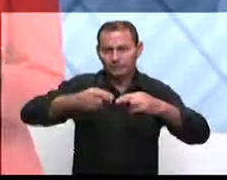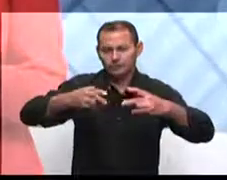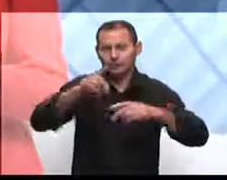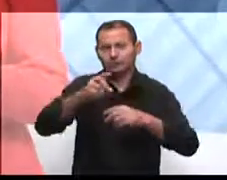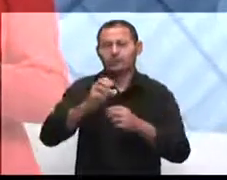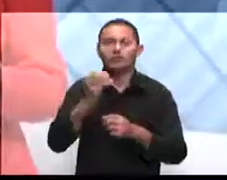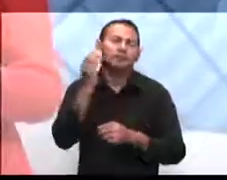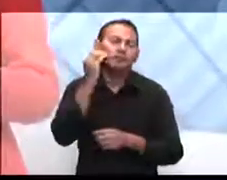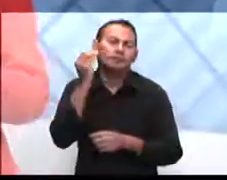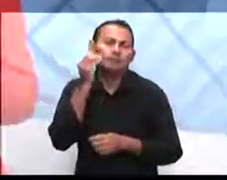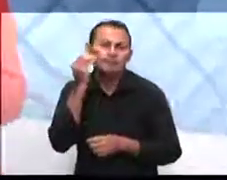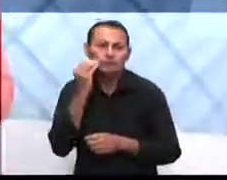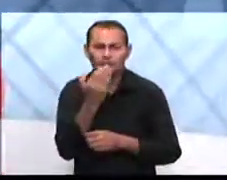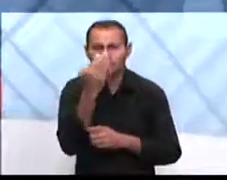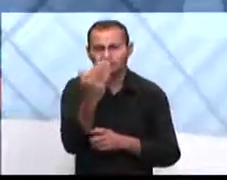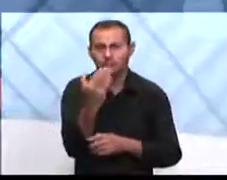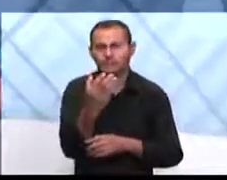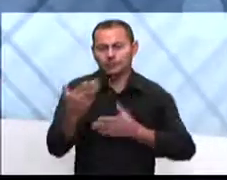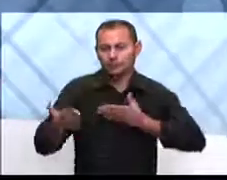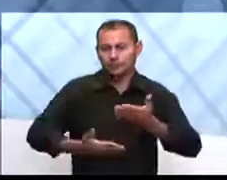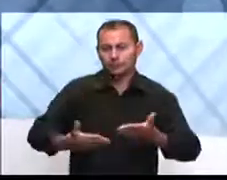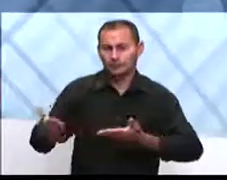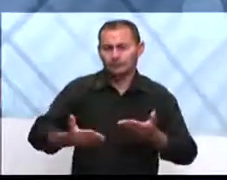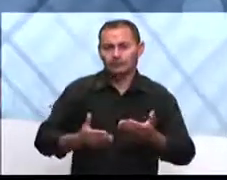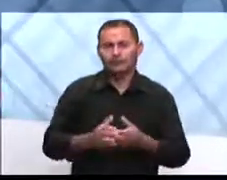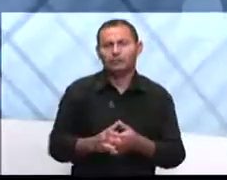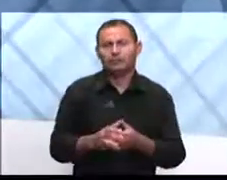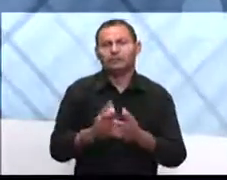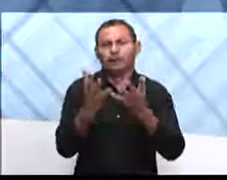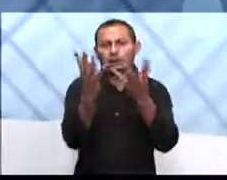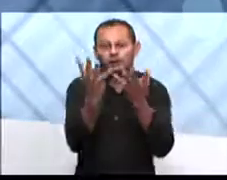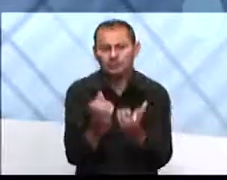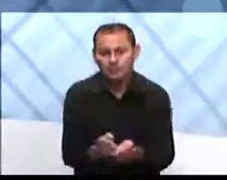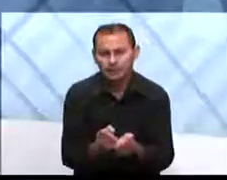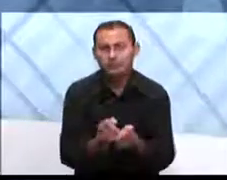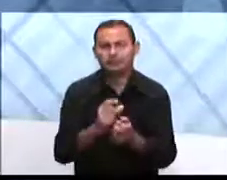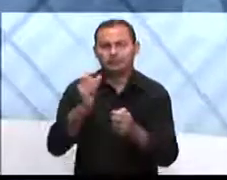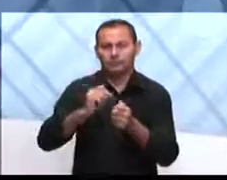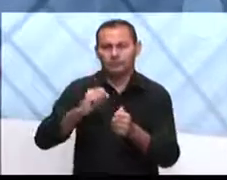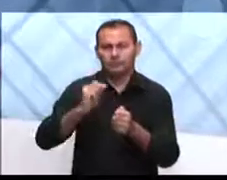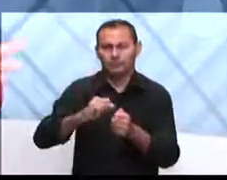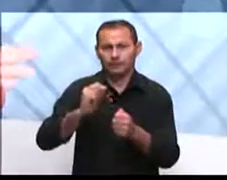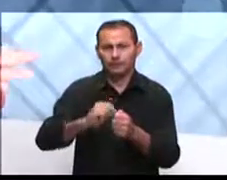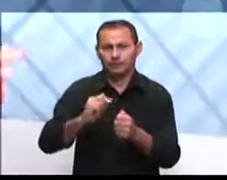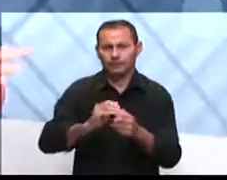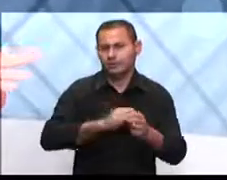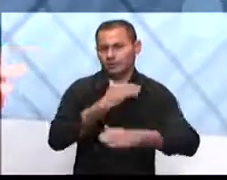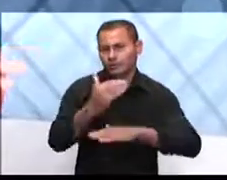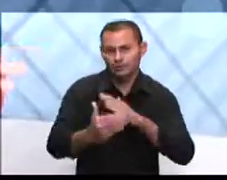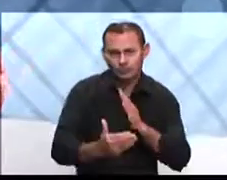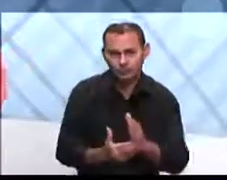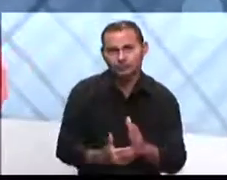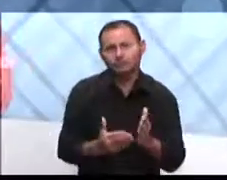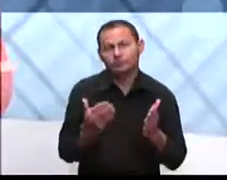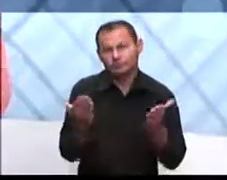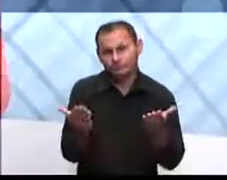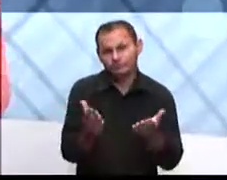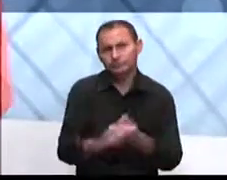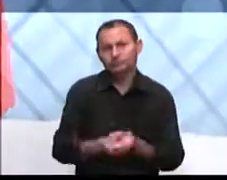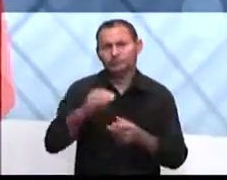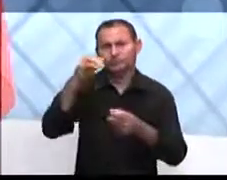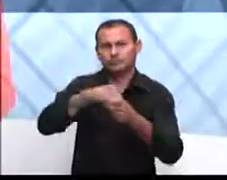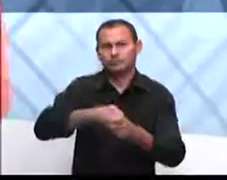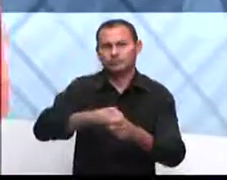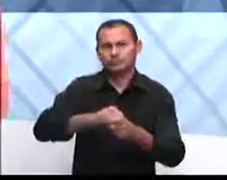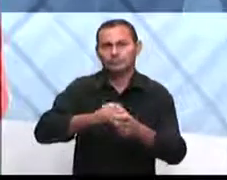você experimentou, diante aquele serviço, o atendimento realizado? Então, tudo isso cabe então